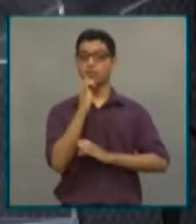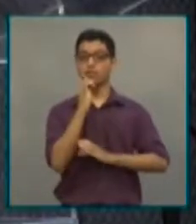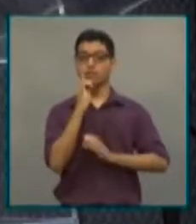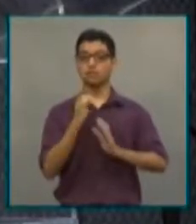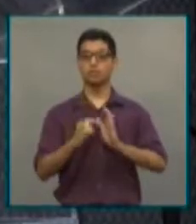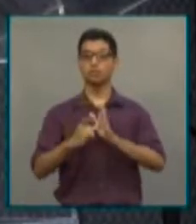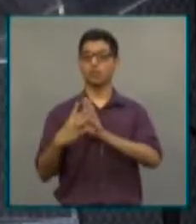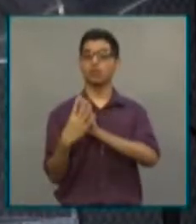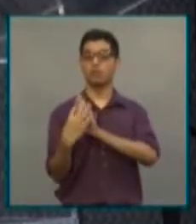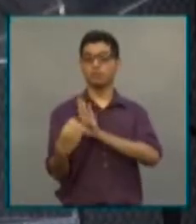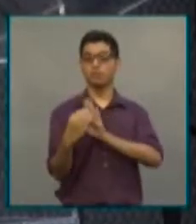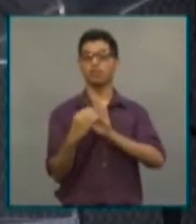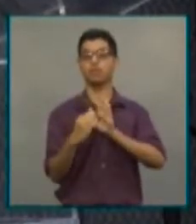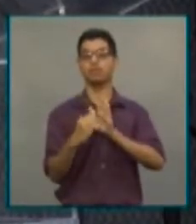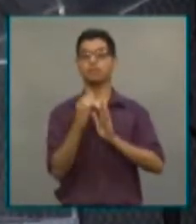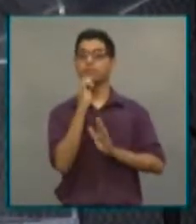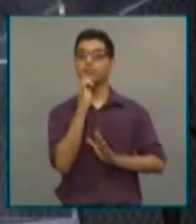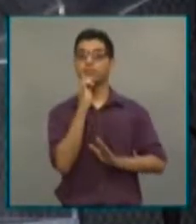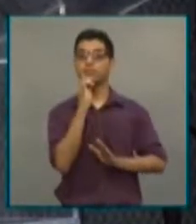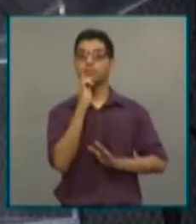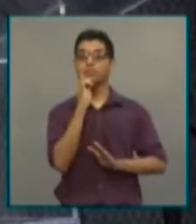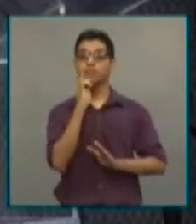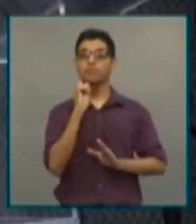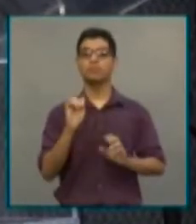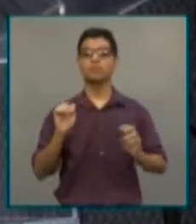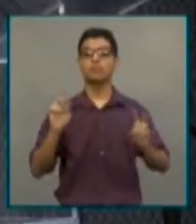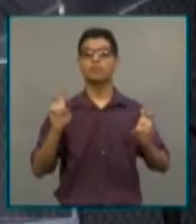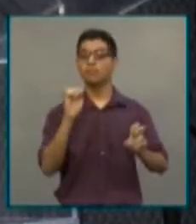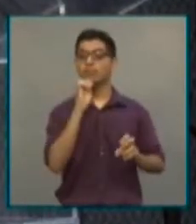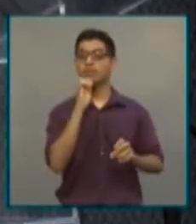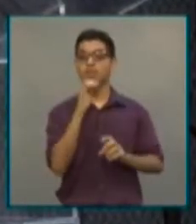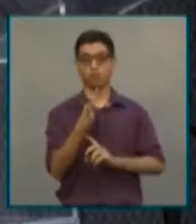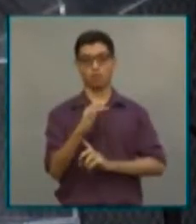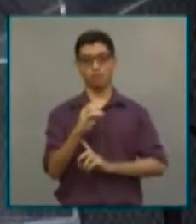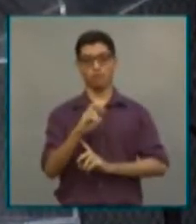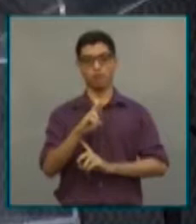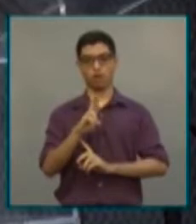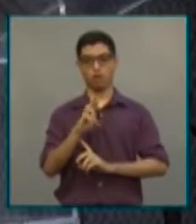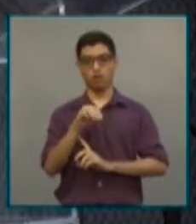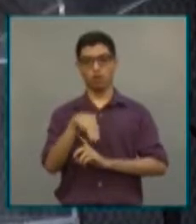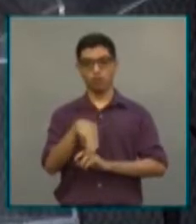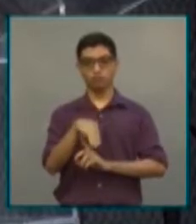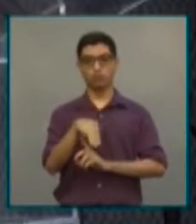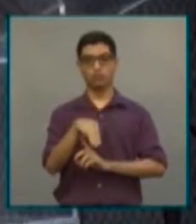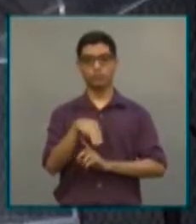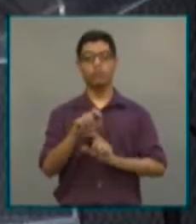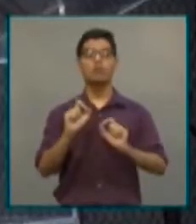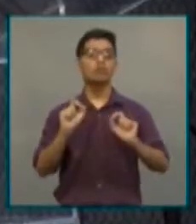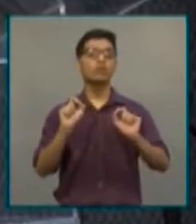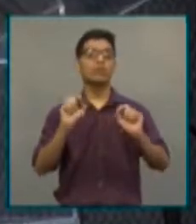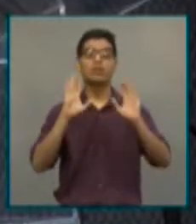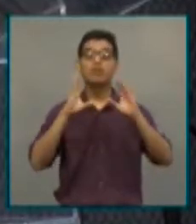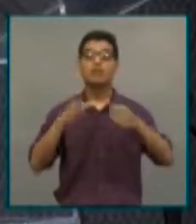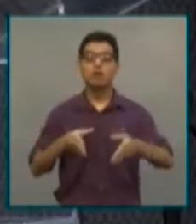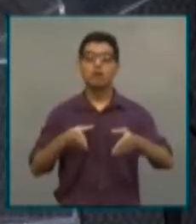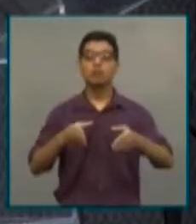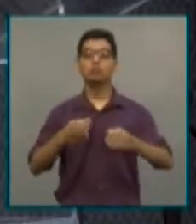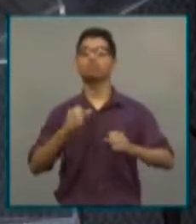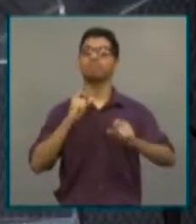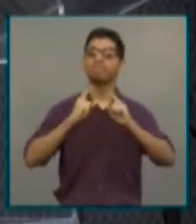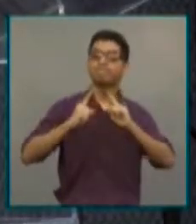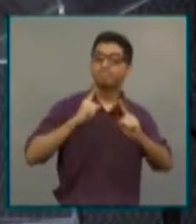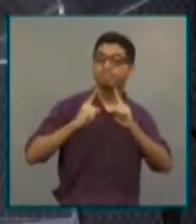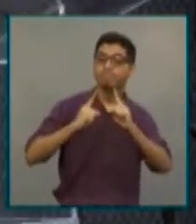Direito Previdenciário, um fórum interinstitucional, onde se estabeleça o diálogo direto,